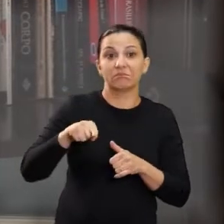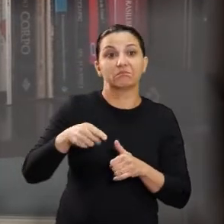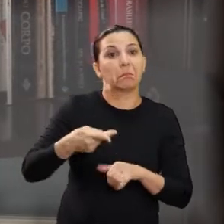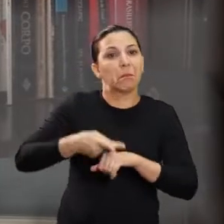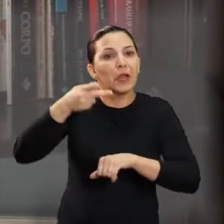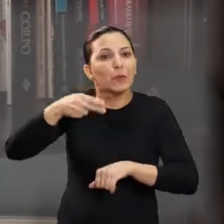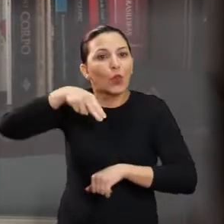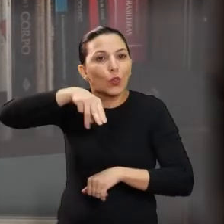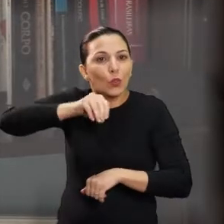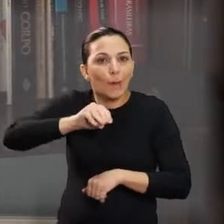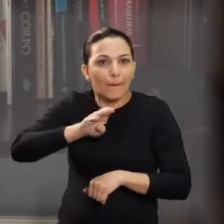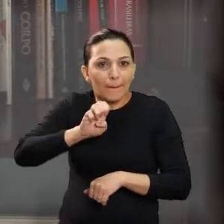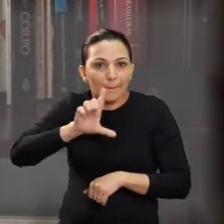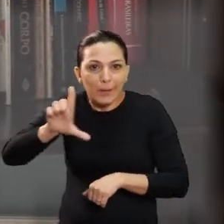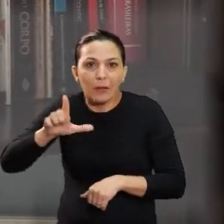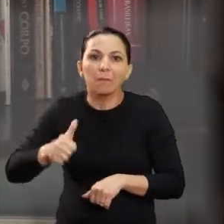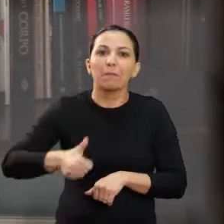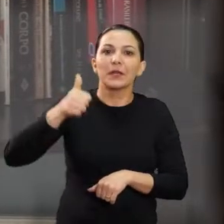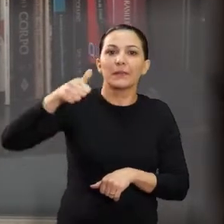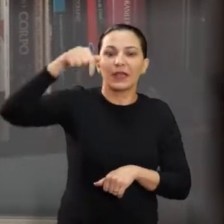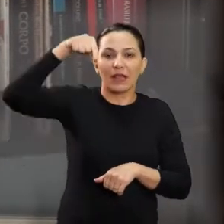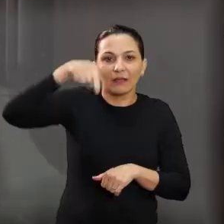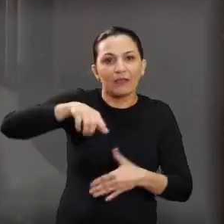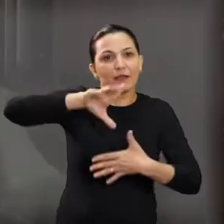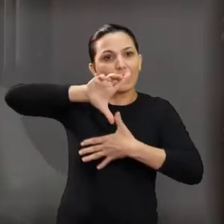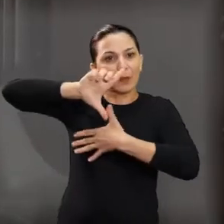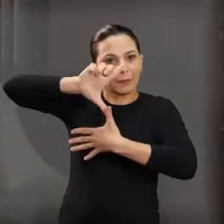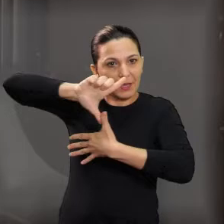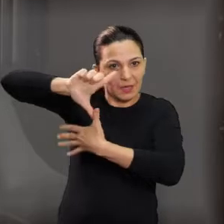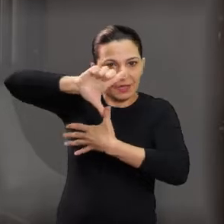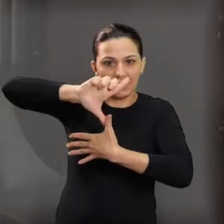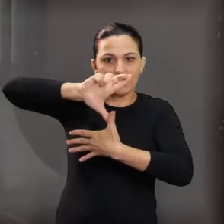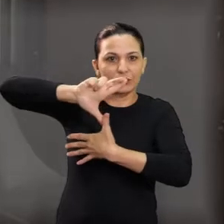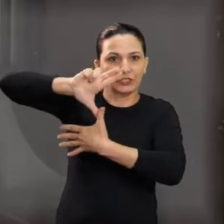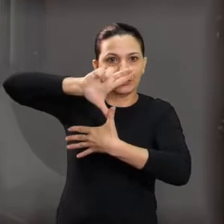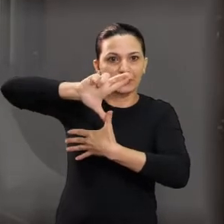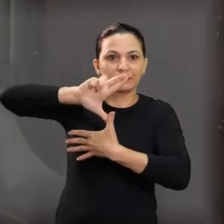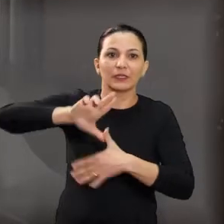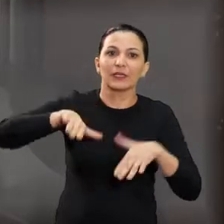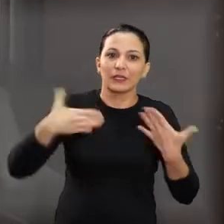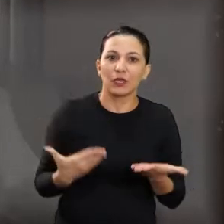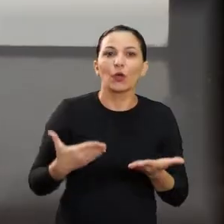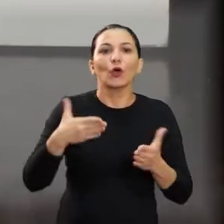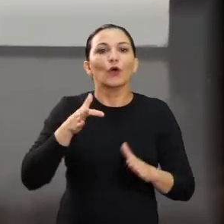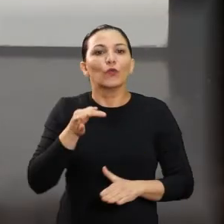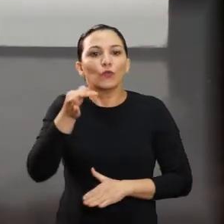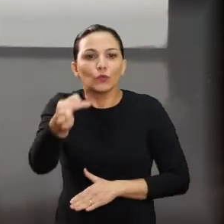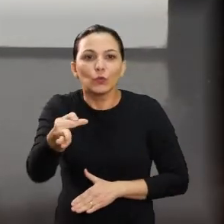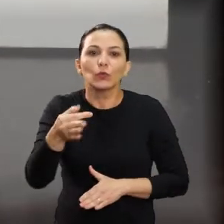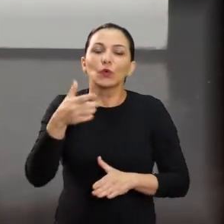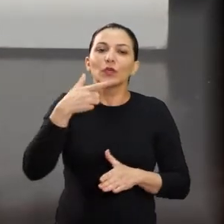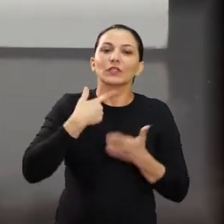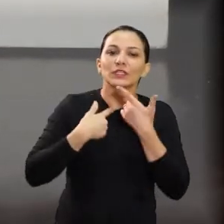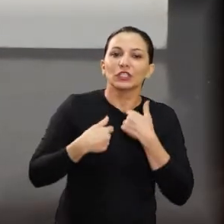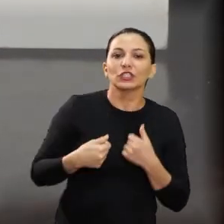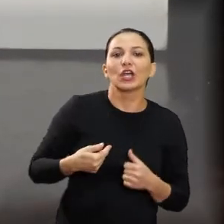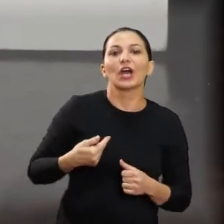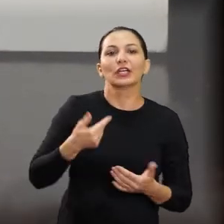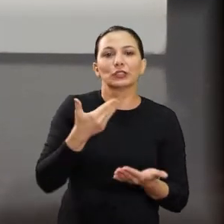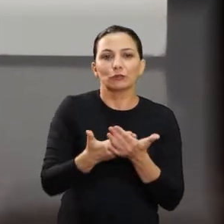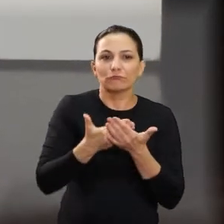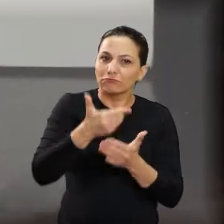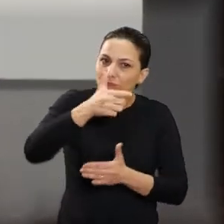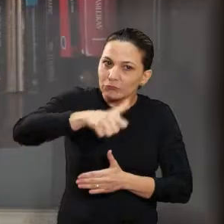e mulheres, né? Então, tem esse projeto aí para o futuro, né? Vou tentar concursos também,